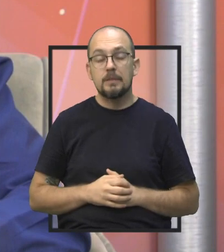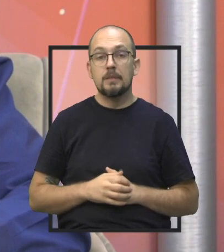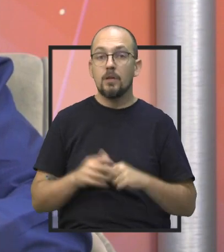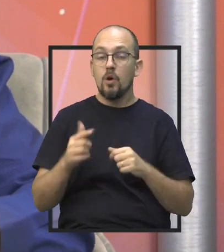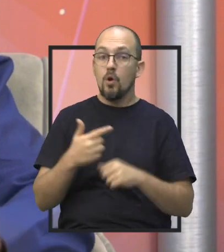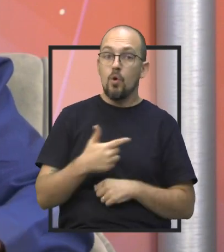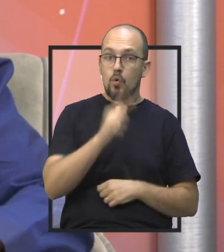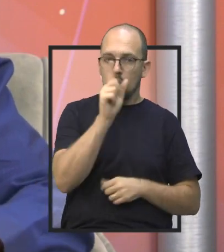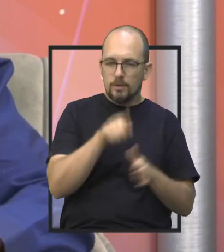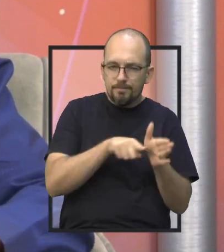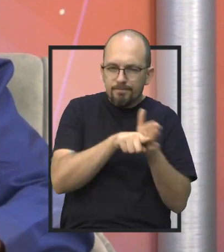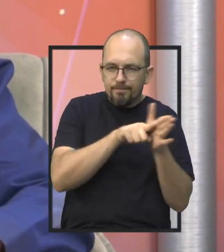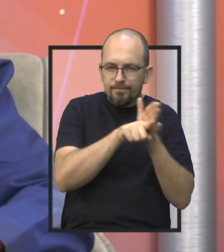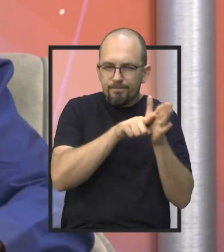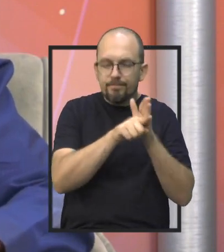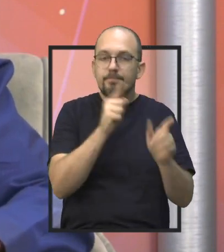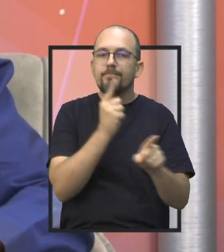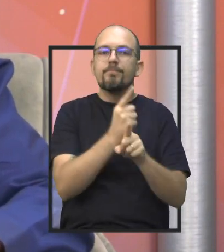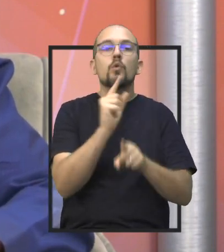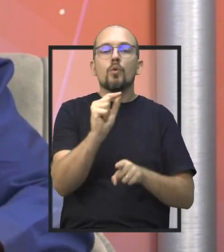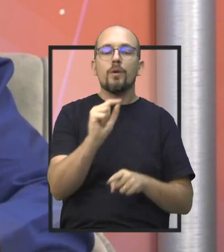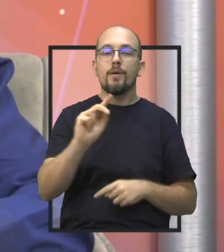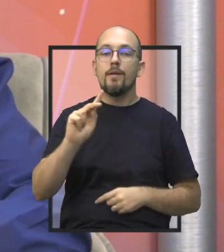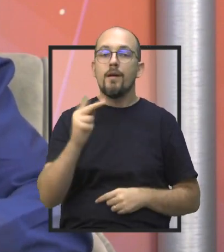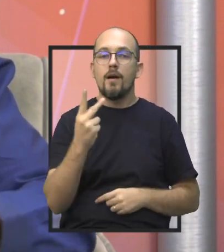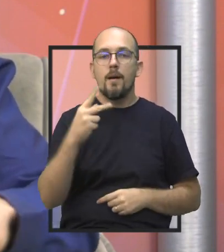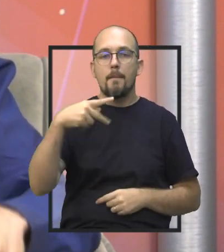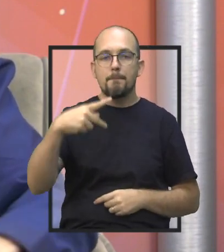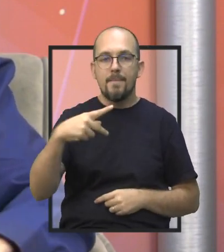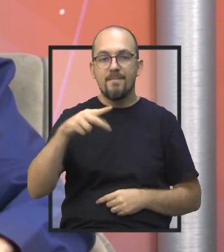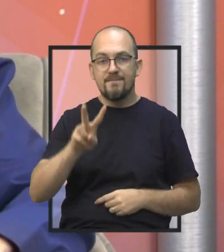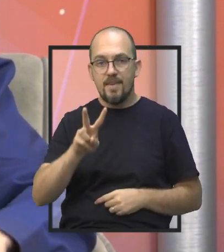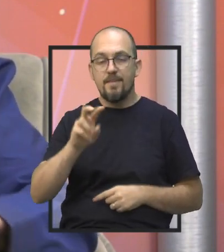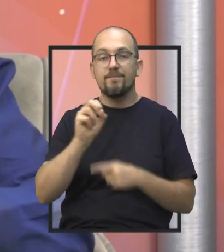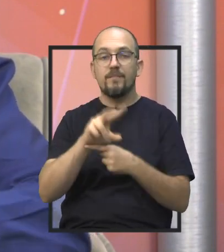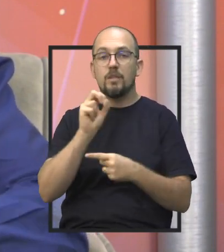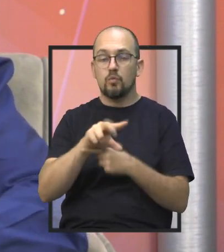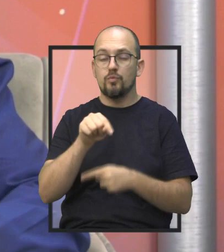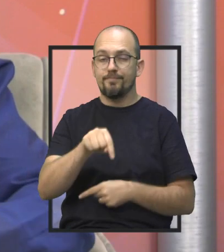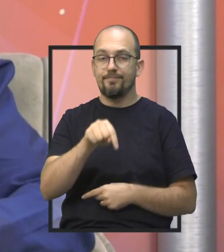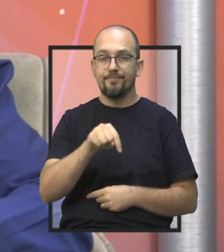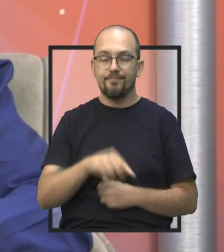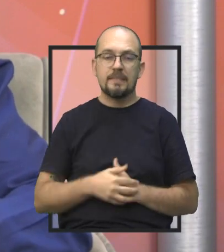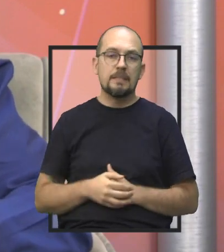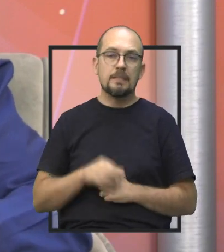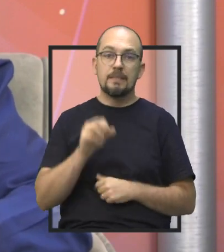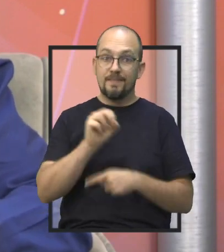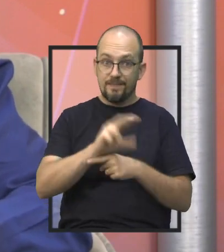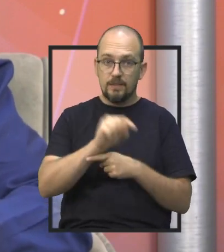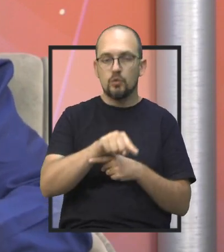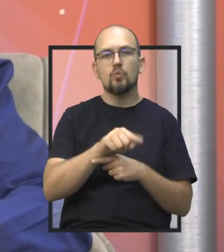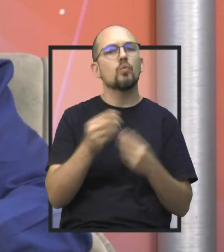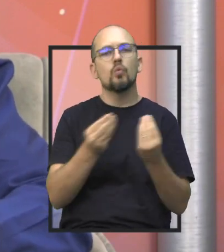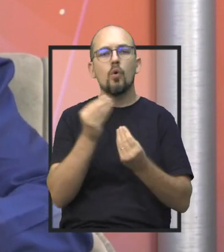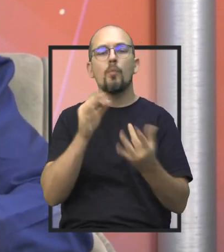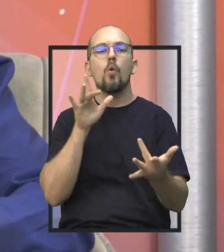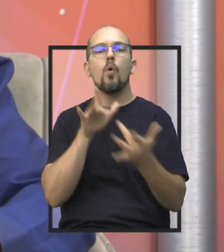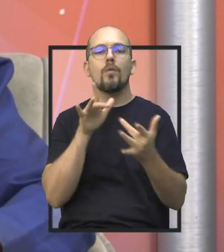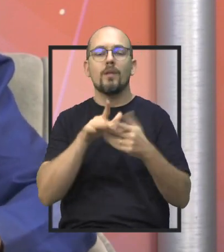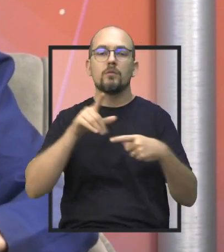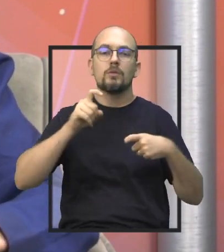estudada atualmente, é o vírus do HPV, que é um vírus que se adquire pelo contato